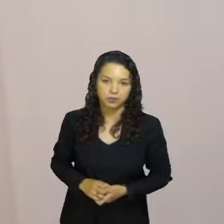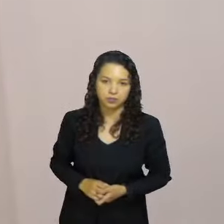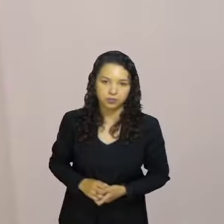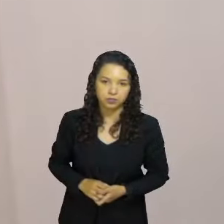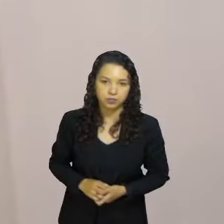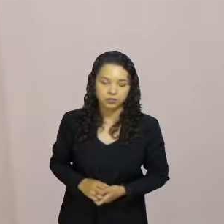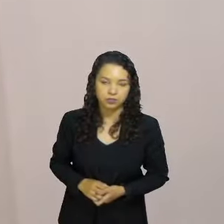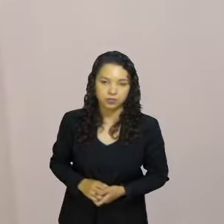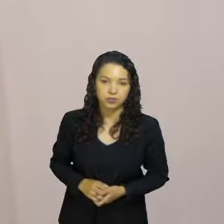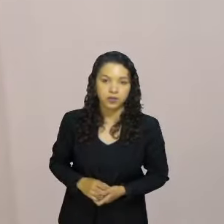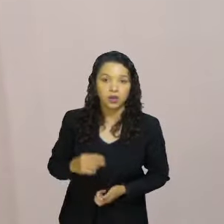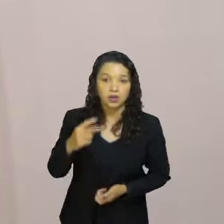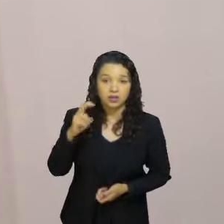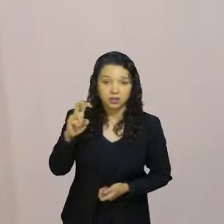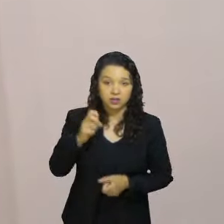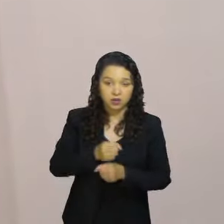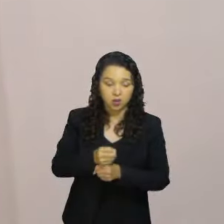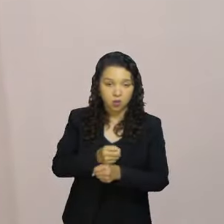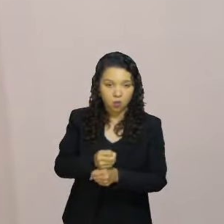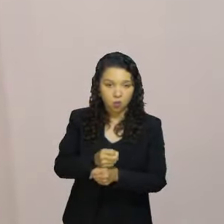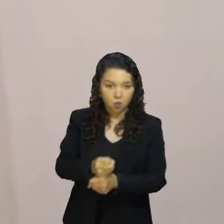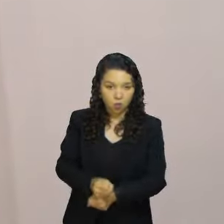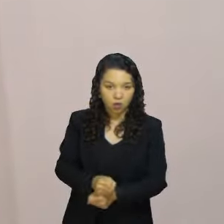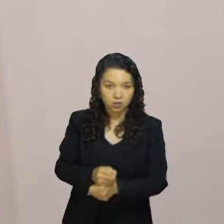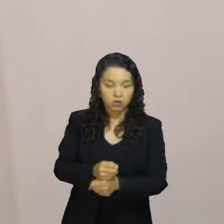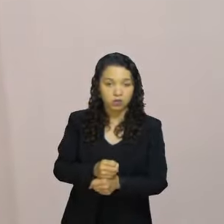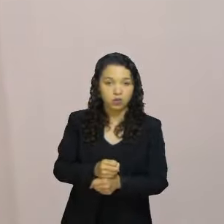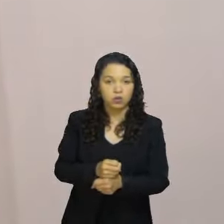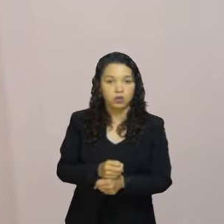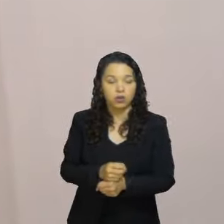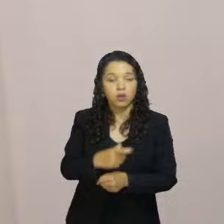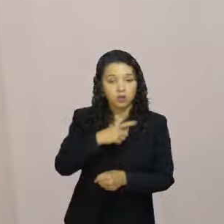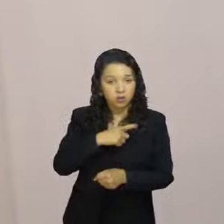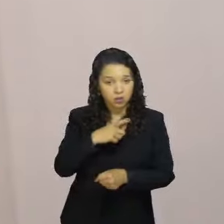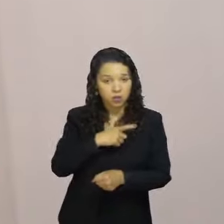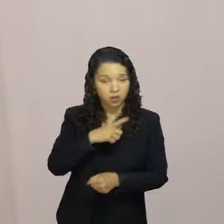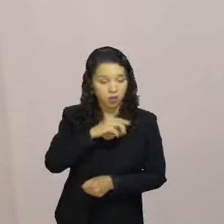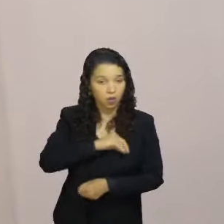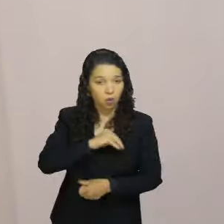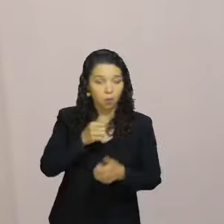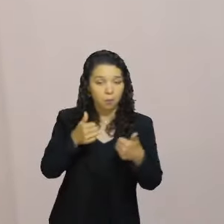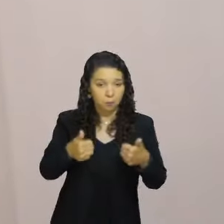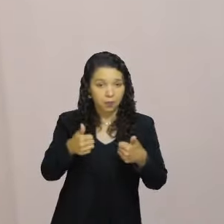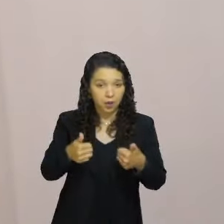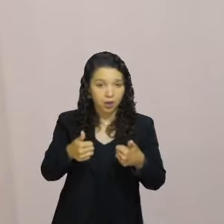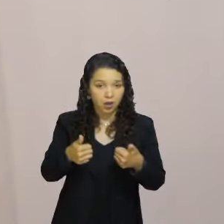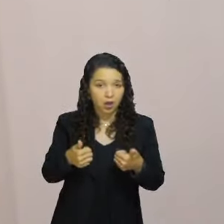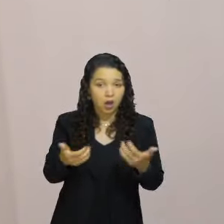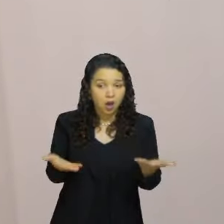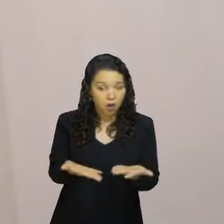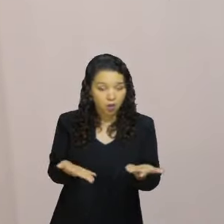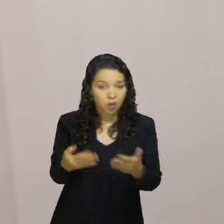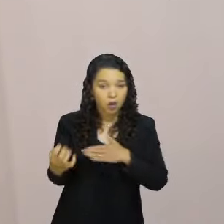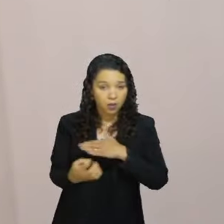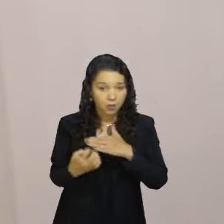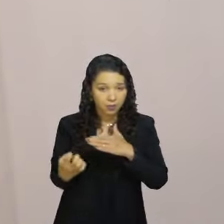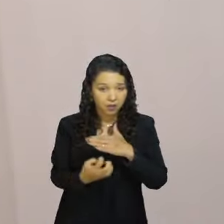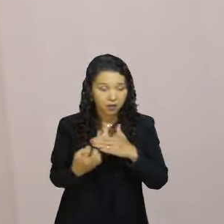após 5 anos de resultados positivos. A estatal está em seu terceiro ano